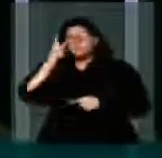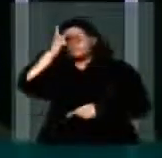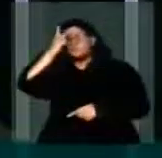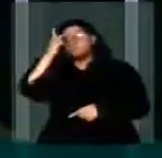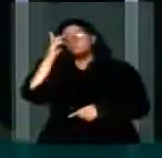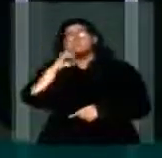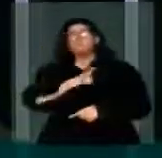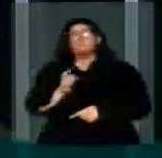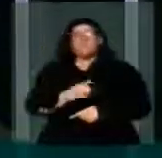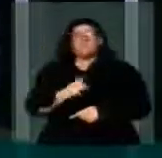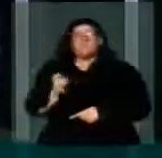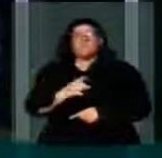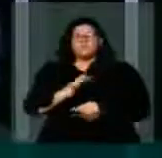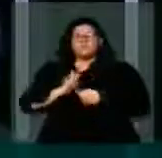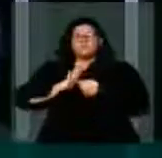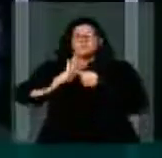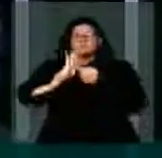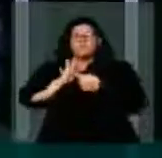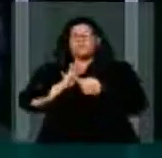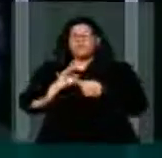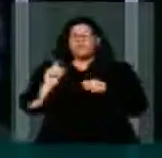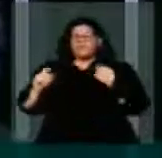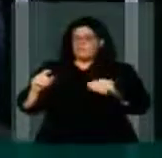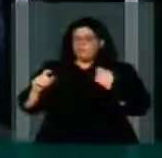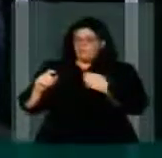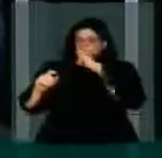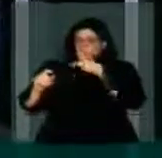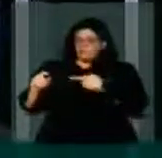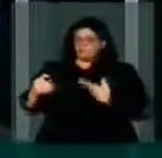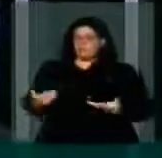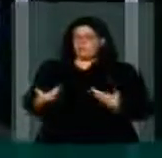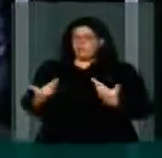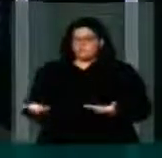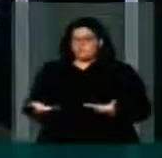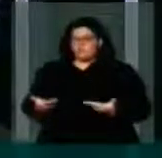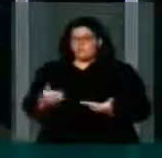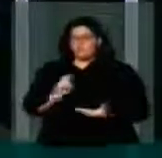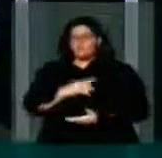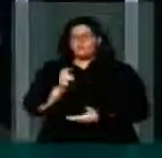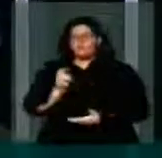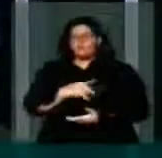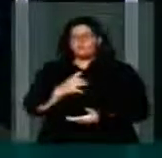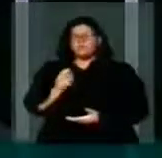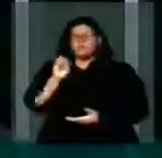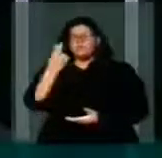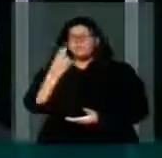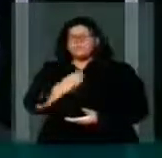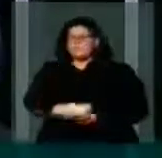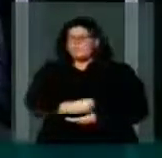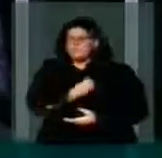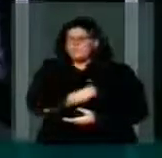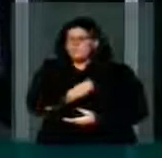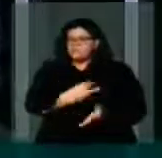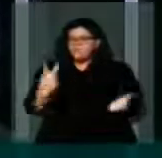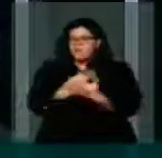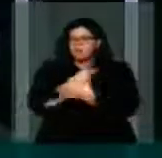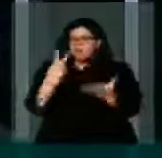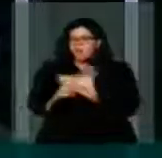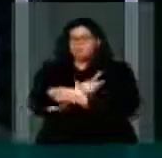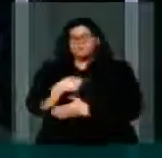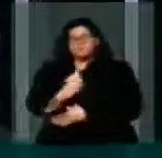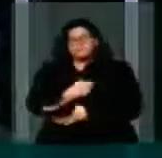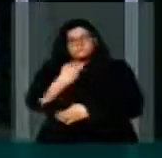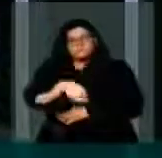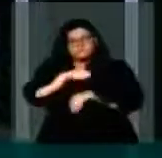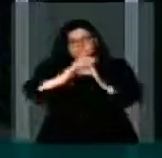são? Quanto medo homens públicos têm de revelar aquilo que vivem? Nós temos que ter